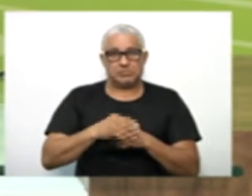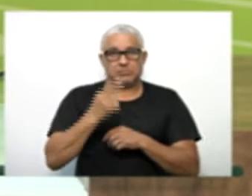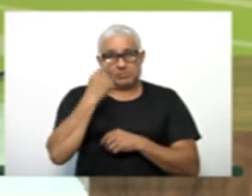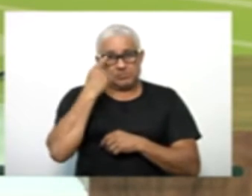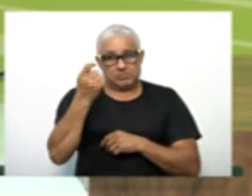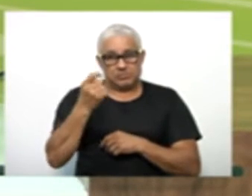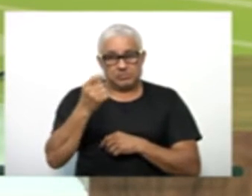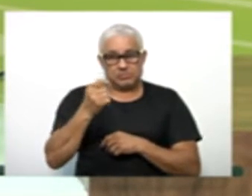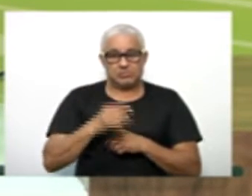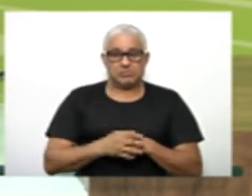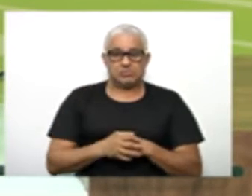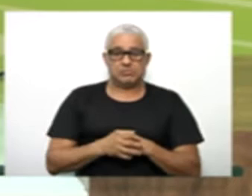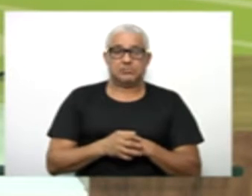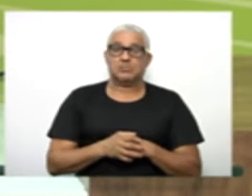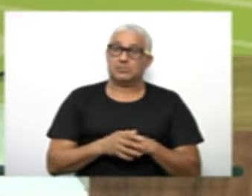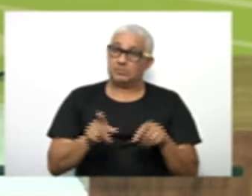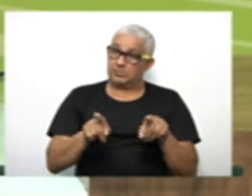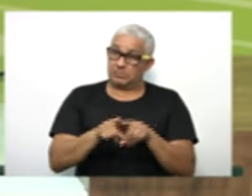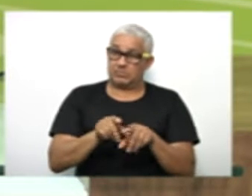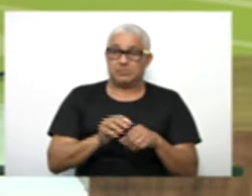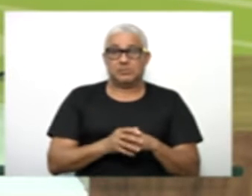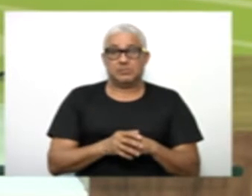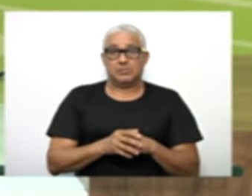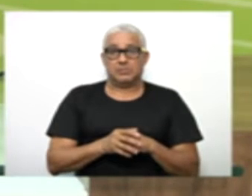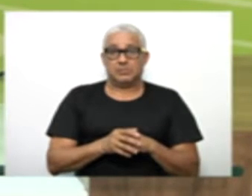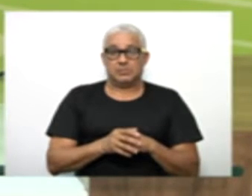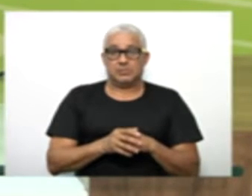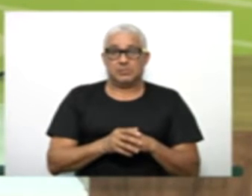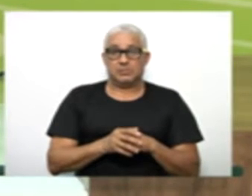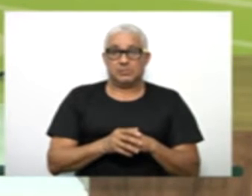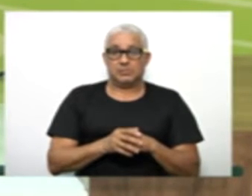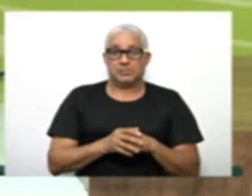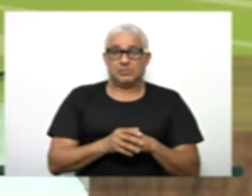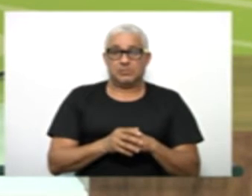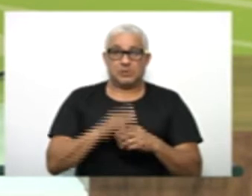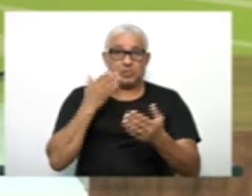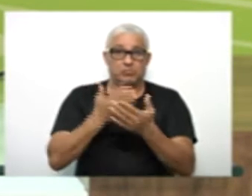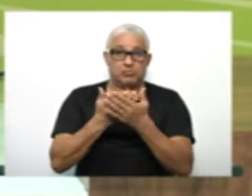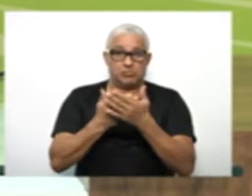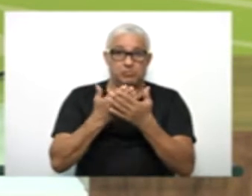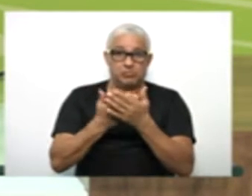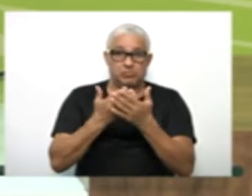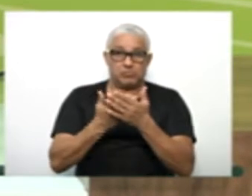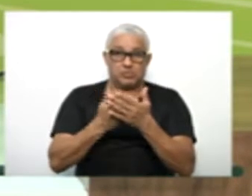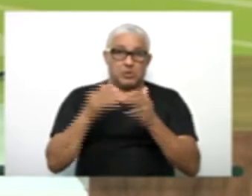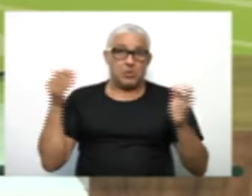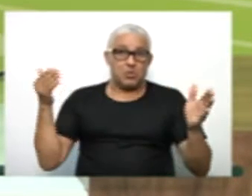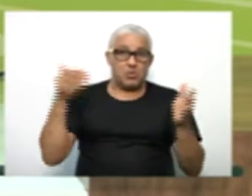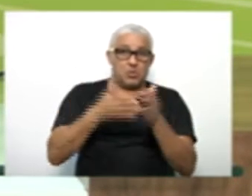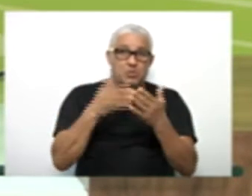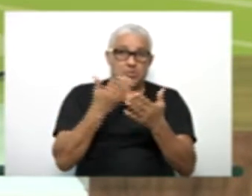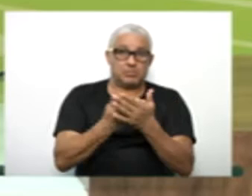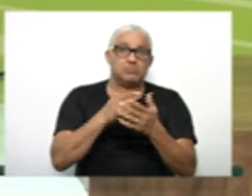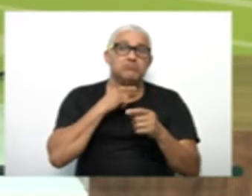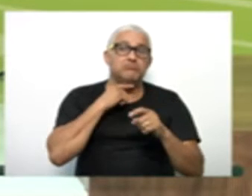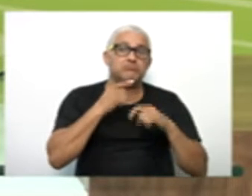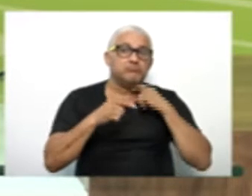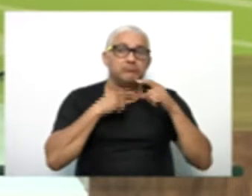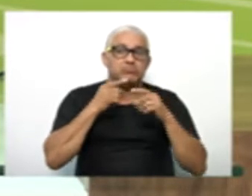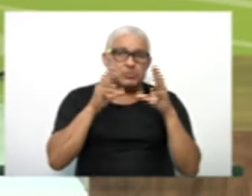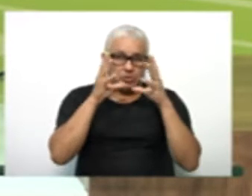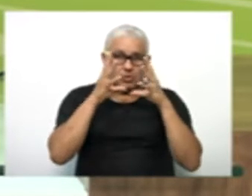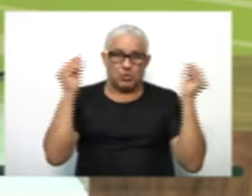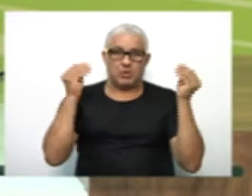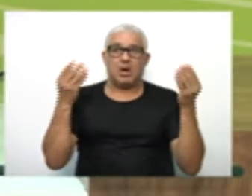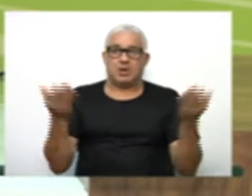E dentro dessa perspectiva, as últimas aulas deu para tirar todas as dúvidas. No momento